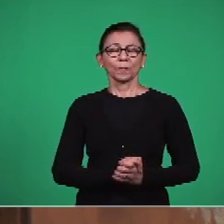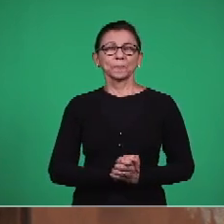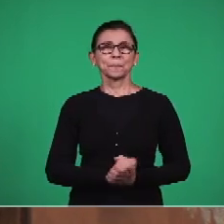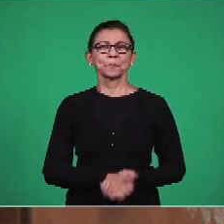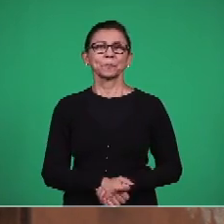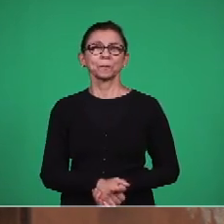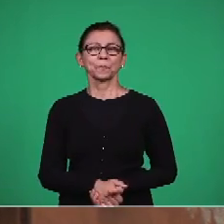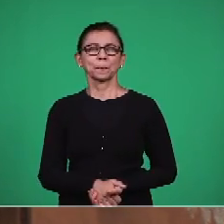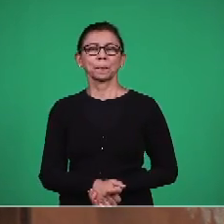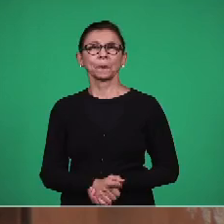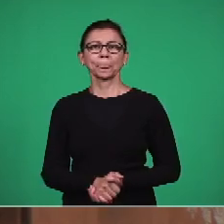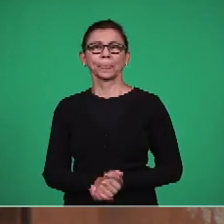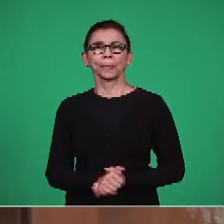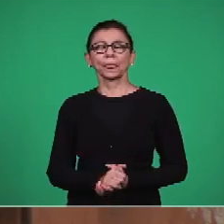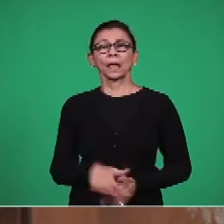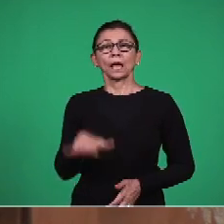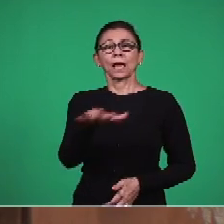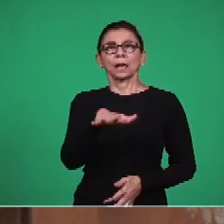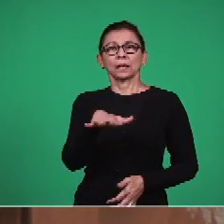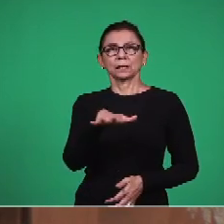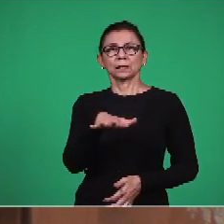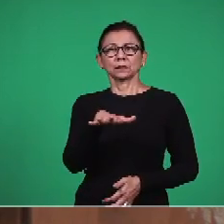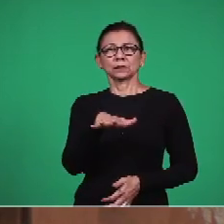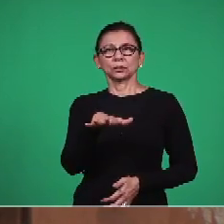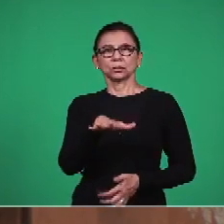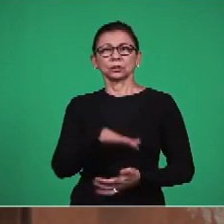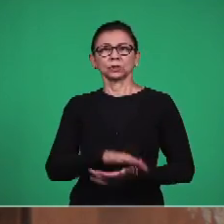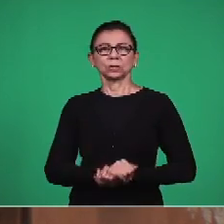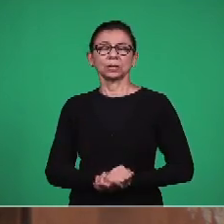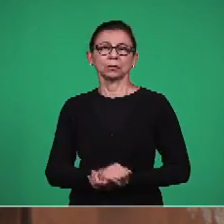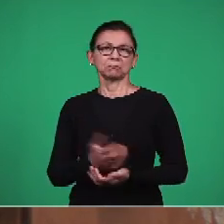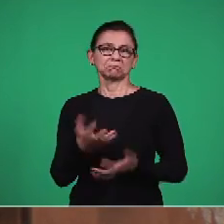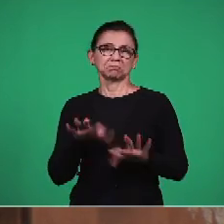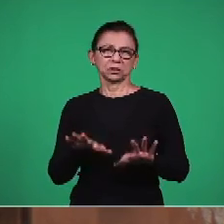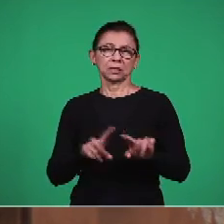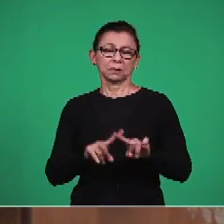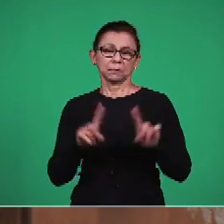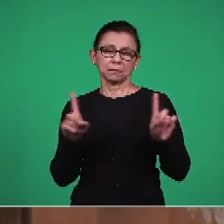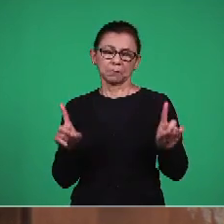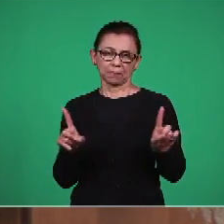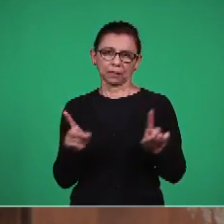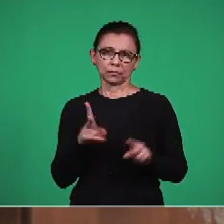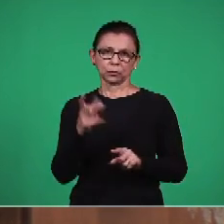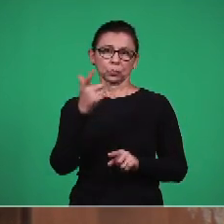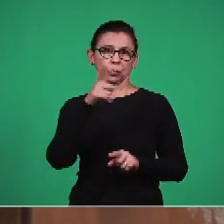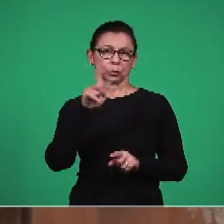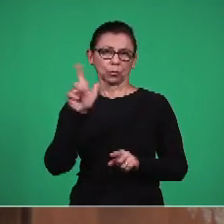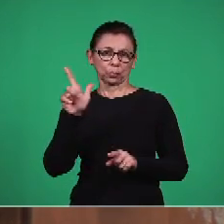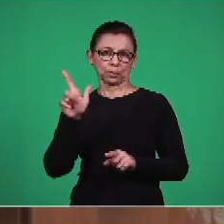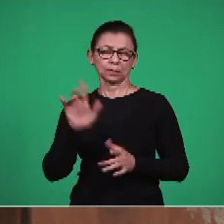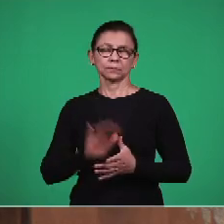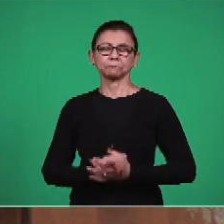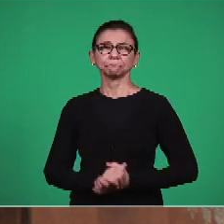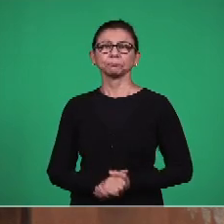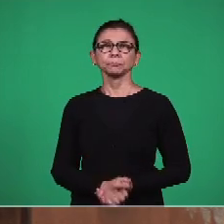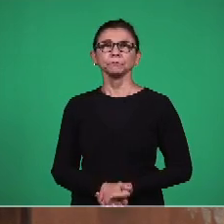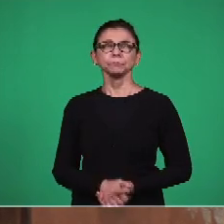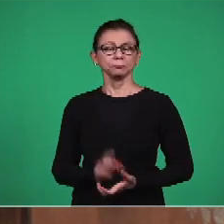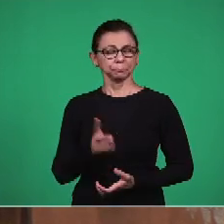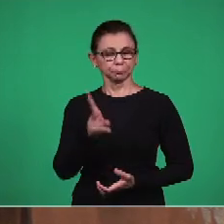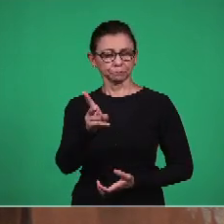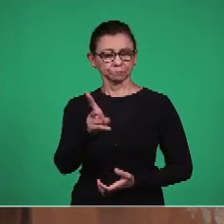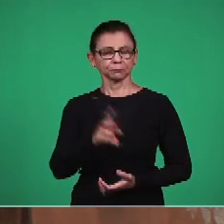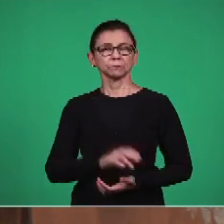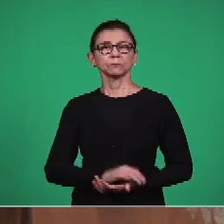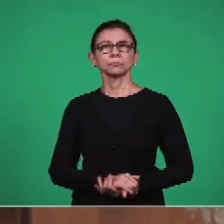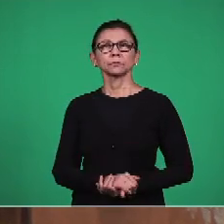satisfeito. A região ali do mar está parada, está satisfeita, está tudo certo. Agora nós vamos para os morros. Já temos falado isso e vamos continuar. É tudo